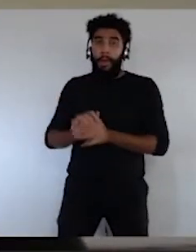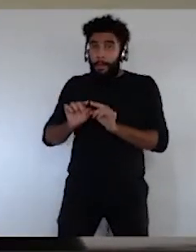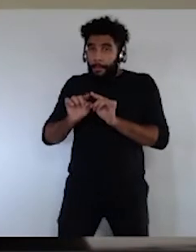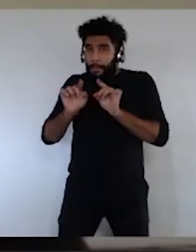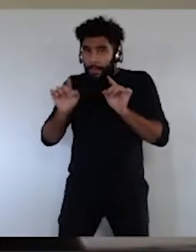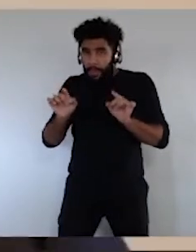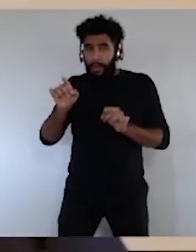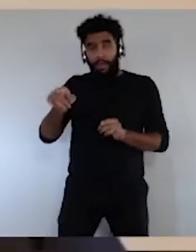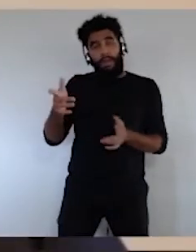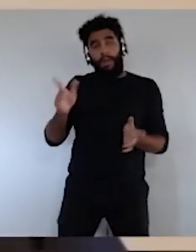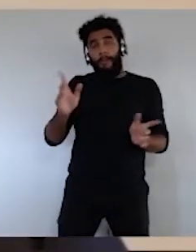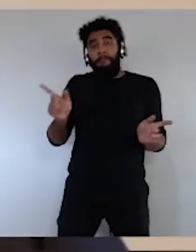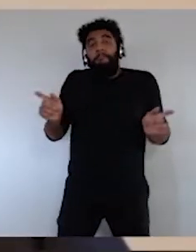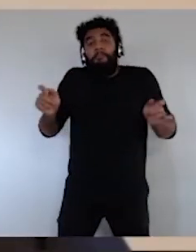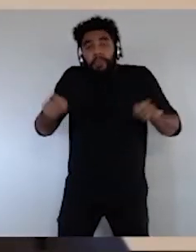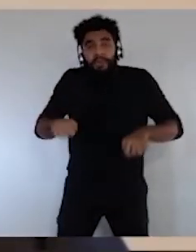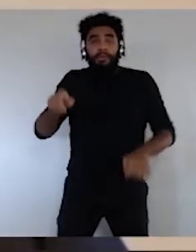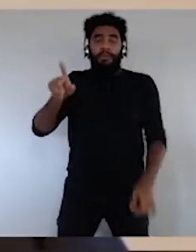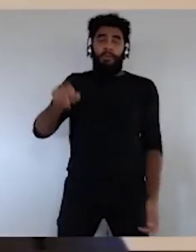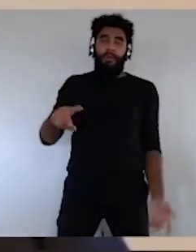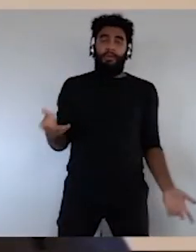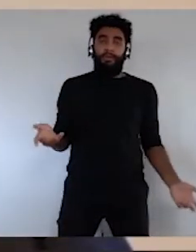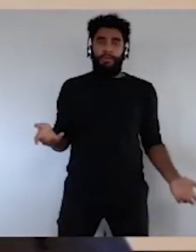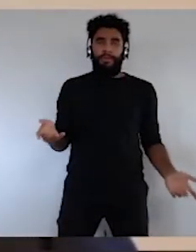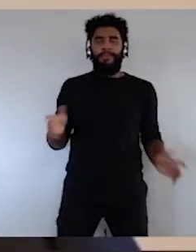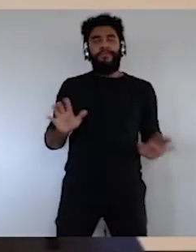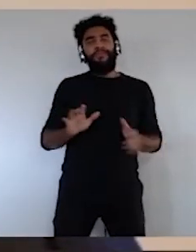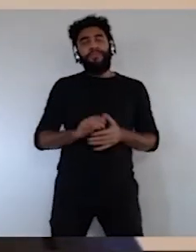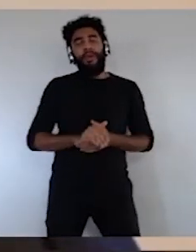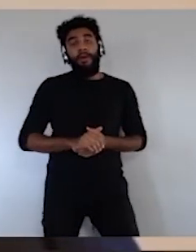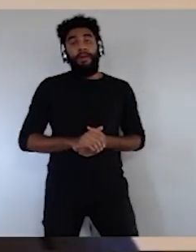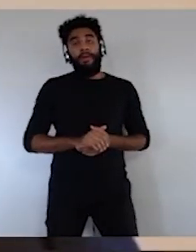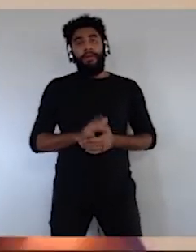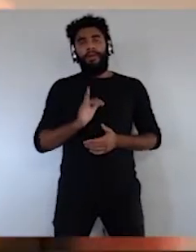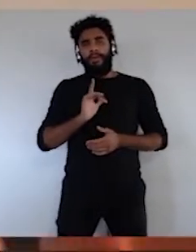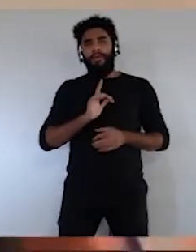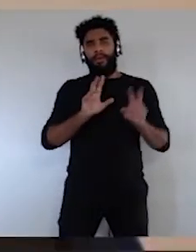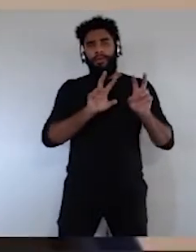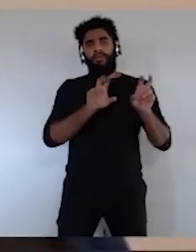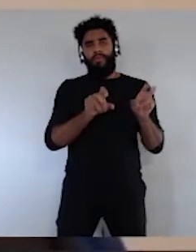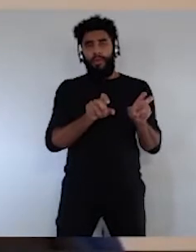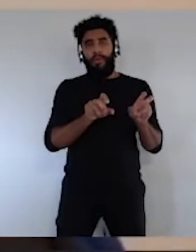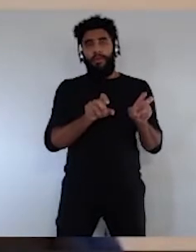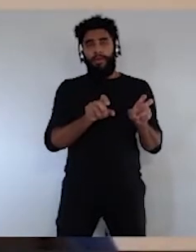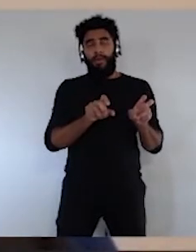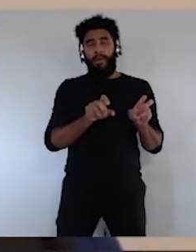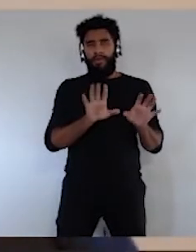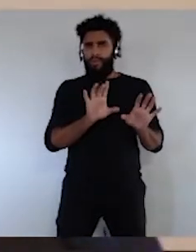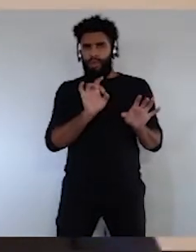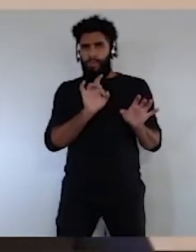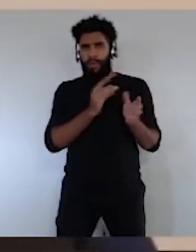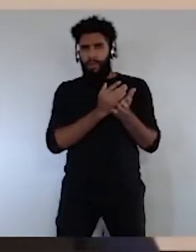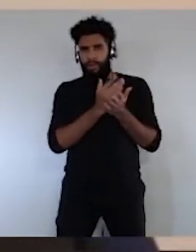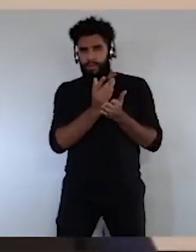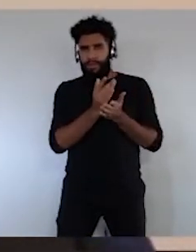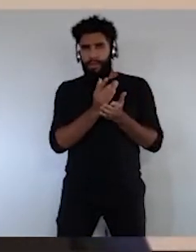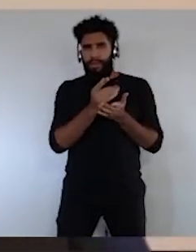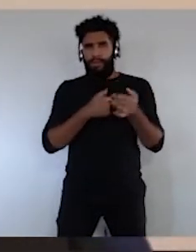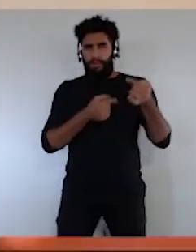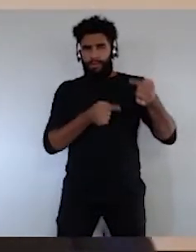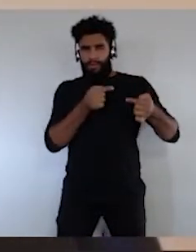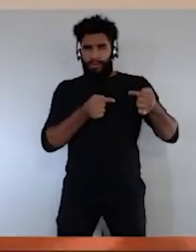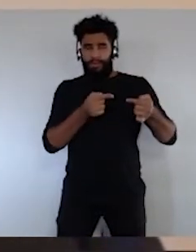aquele voto na sua real importância. Mas eu duvido que um voto que você teve a iniciativa pela